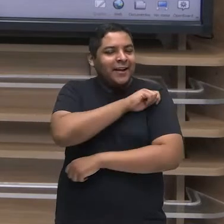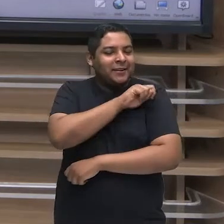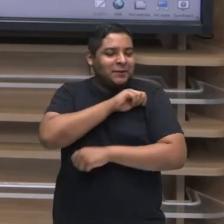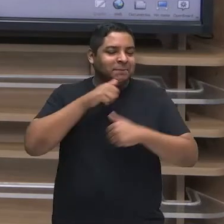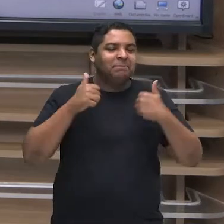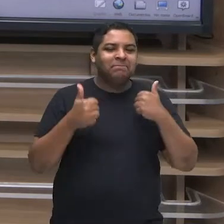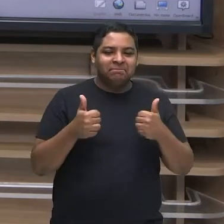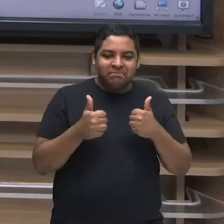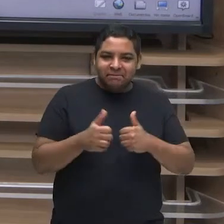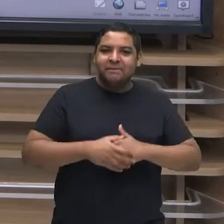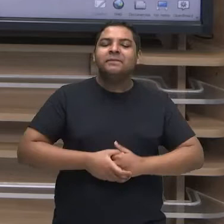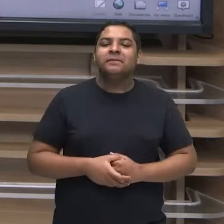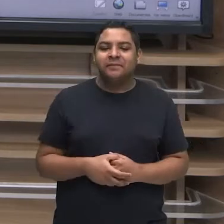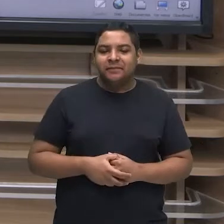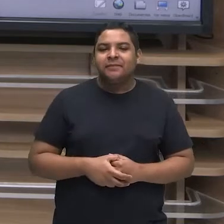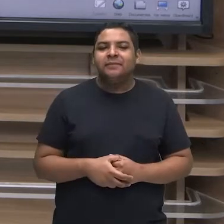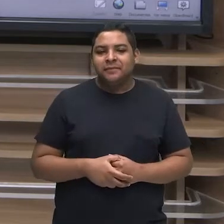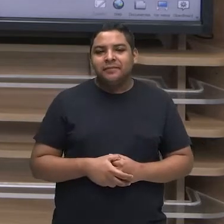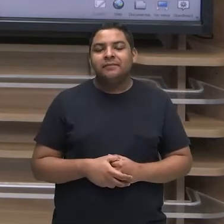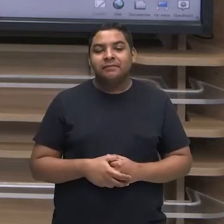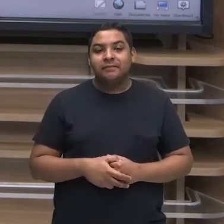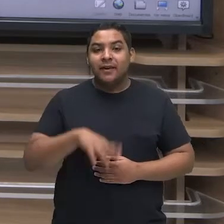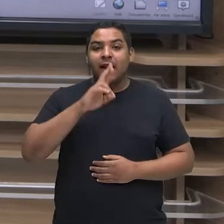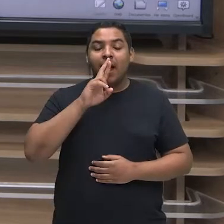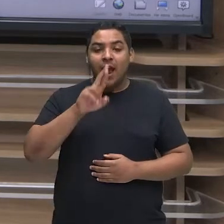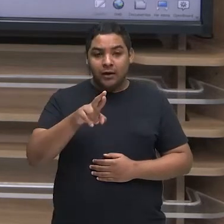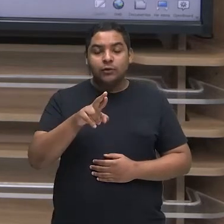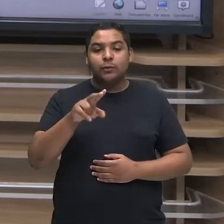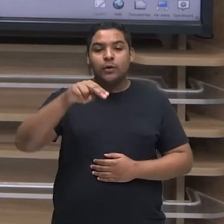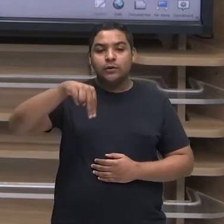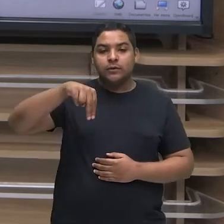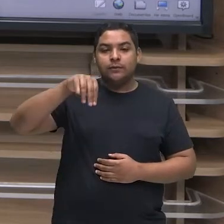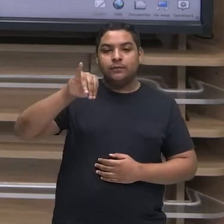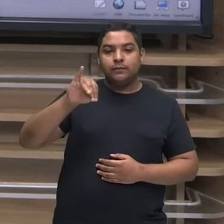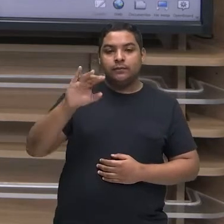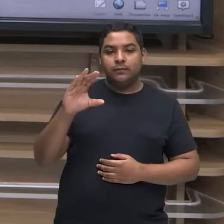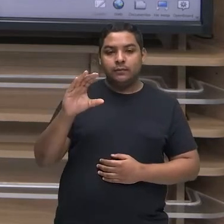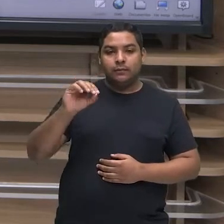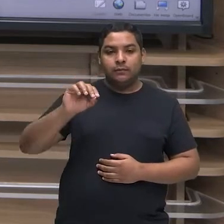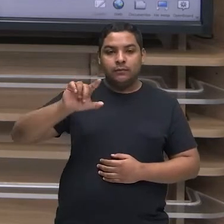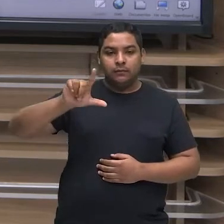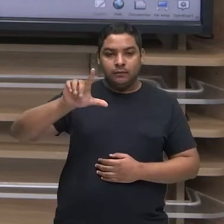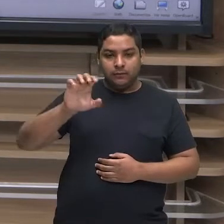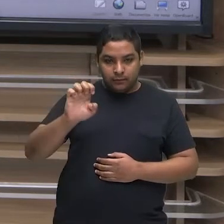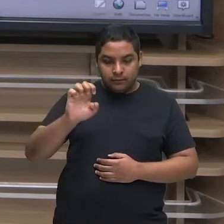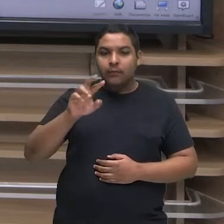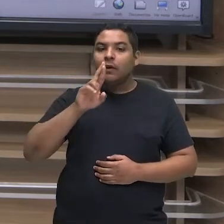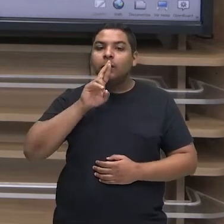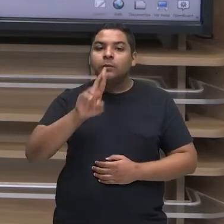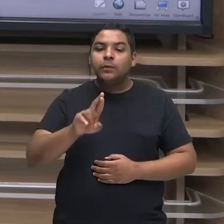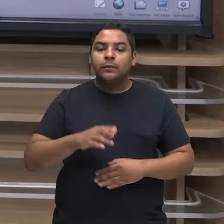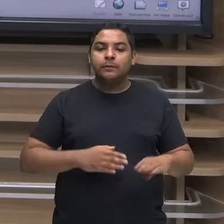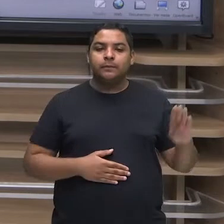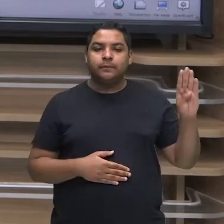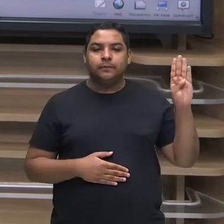bastante. Então, vamos aqui para a resposta da Nicole. Ela respondeu letra B.